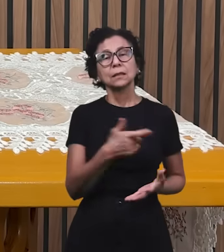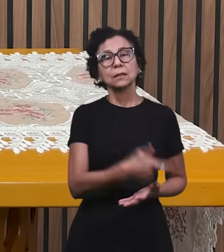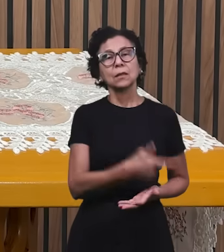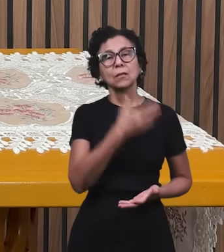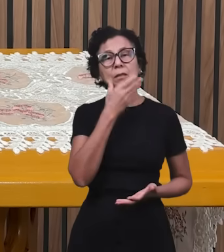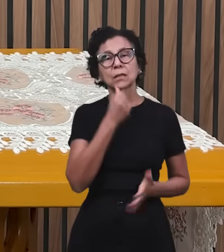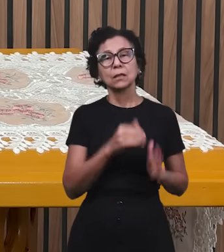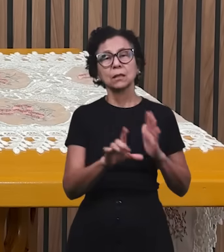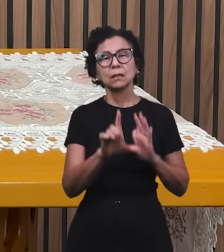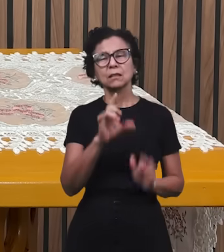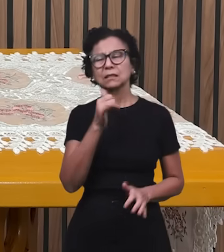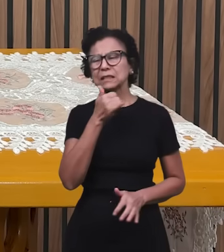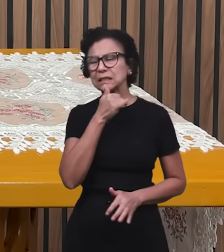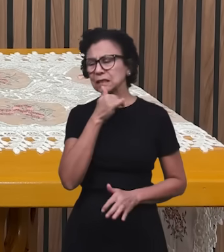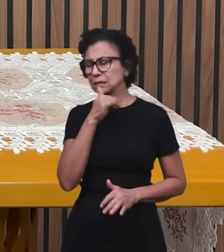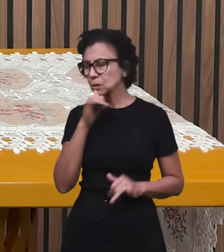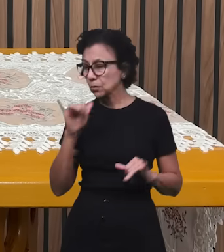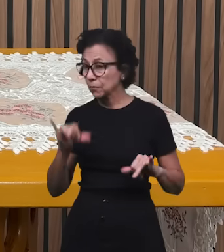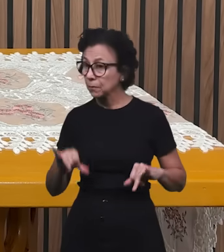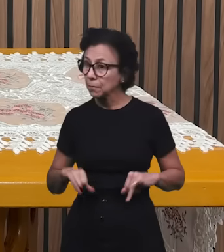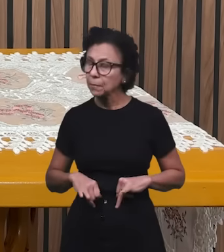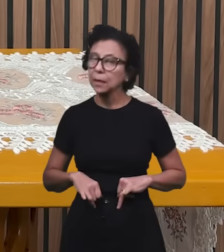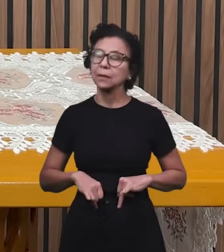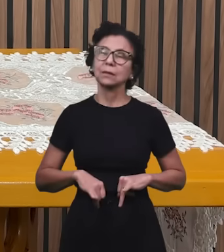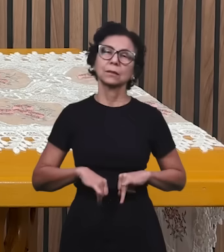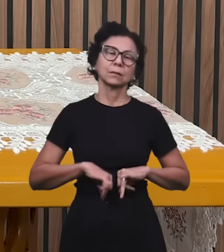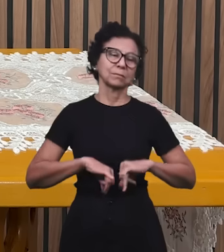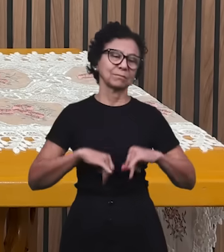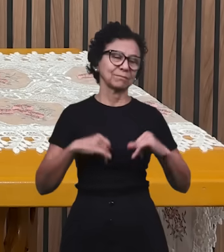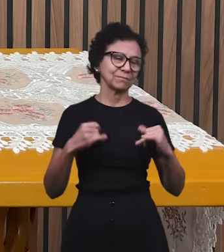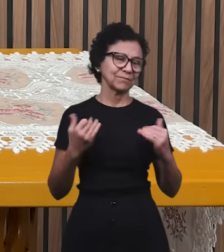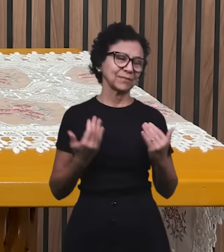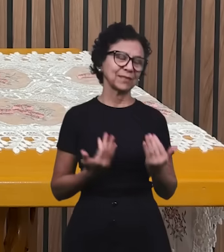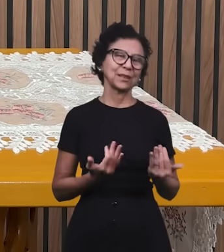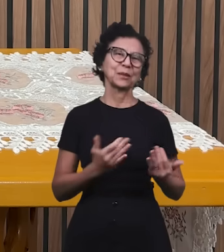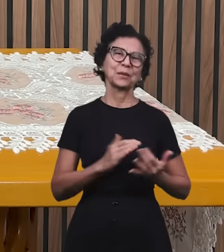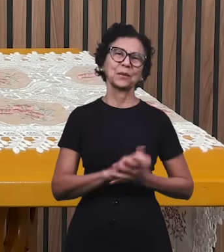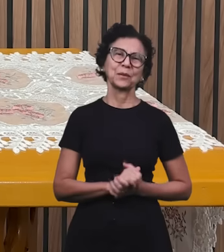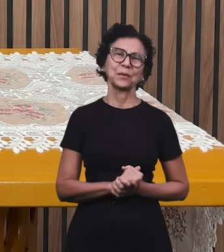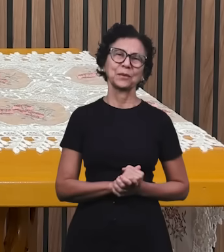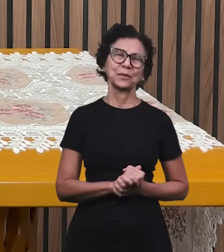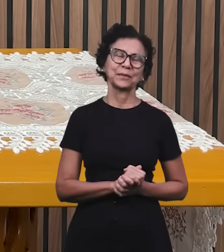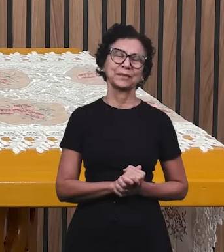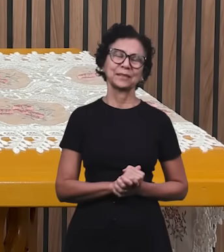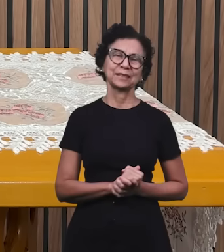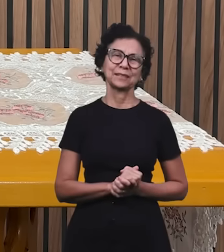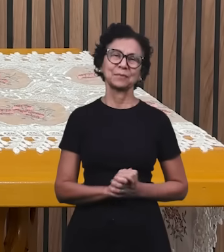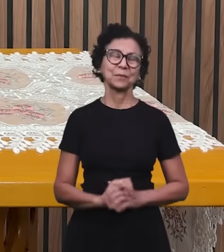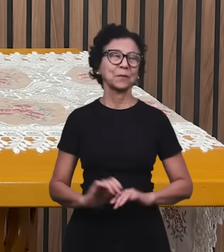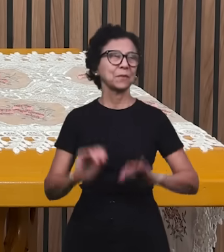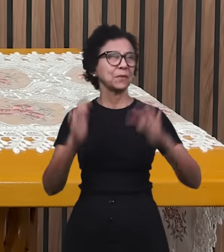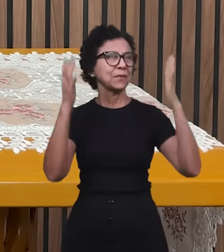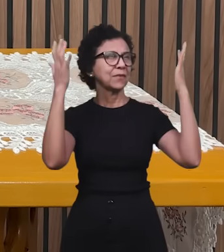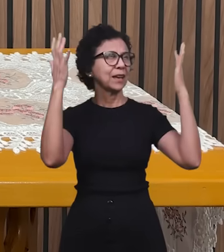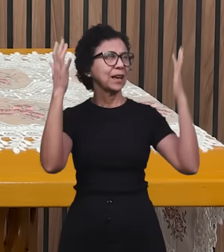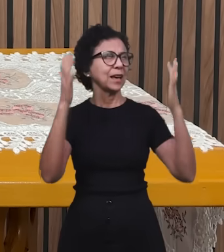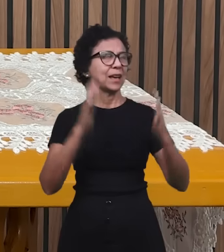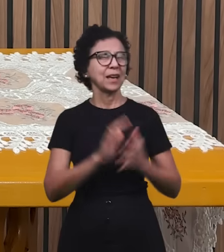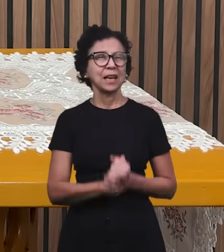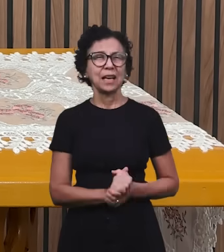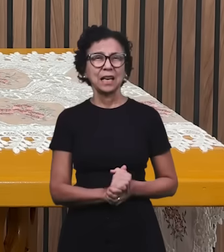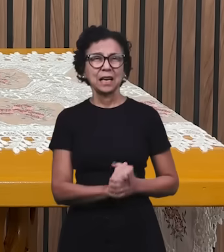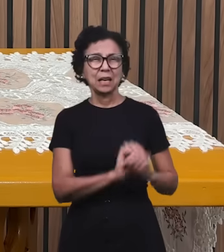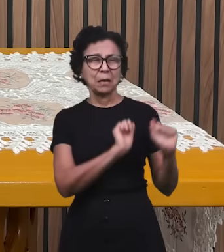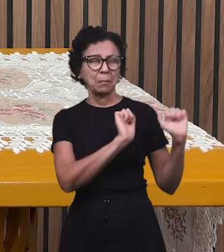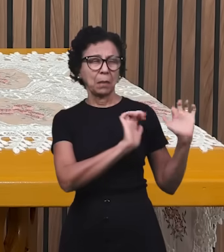da tristeza, dos gemidos, dos ais, para o templo da festividade, né? Ele sai de uma multidão de